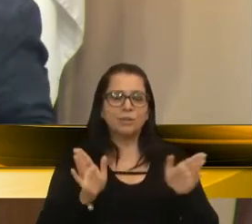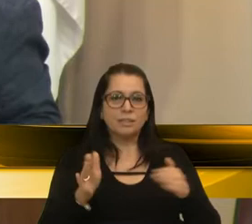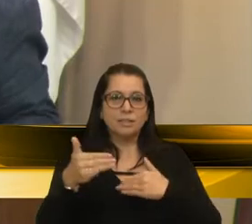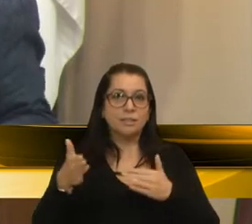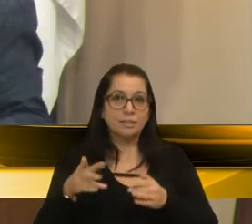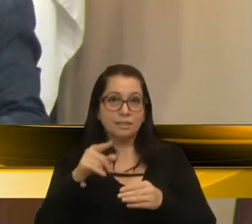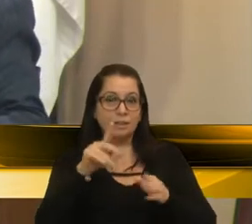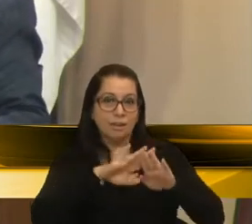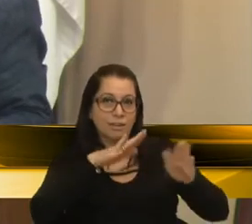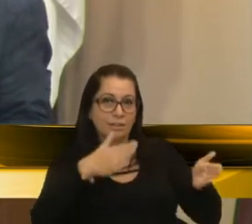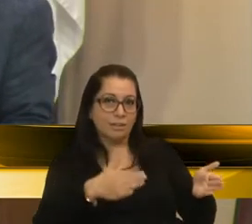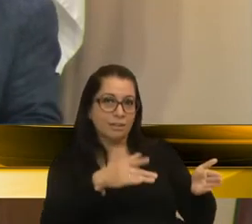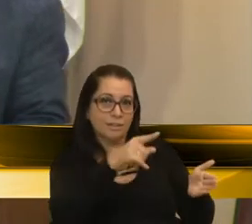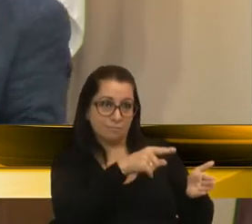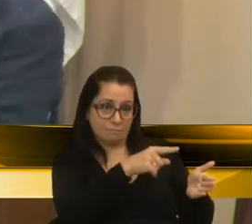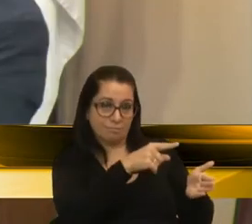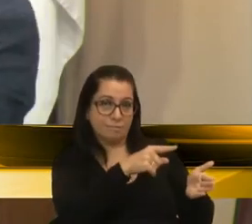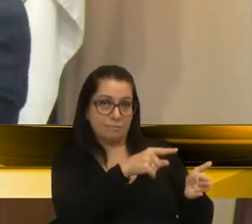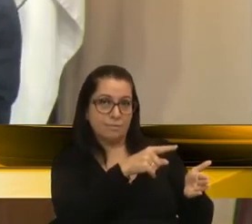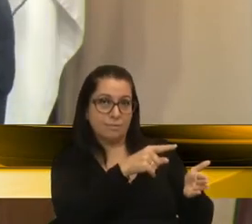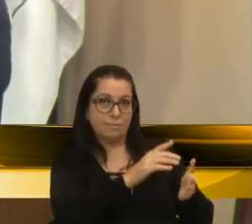estão lá na minha mesa,